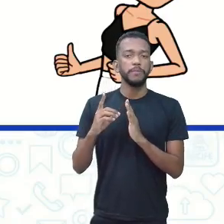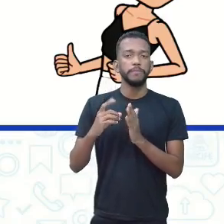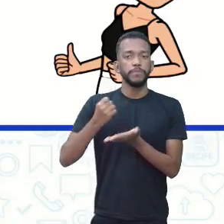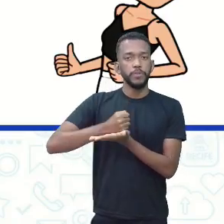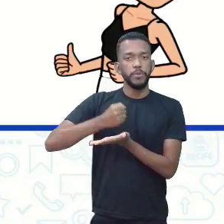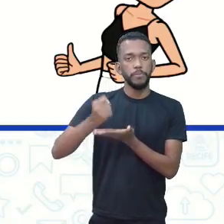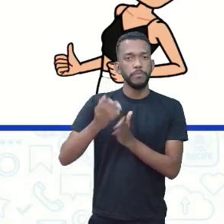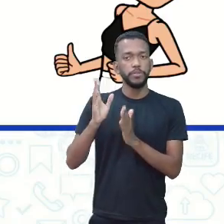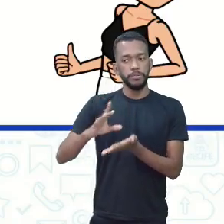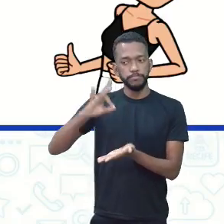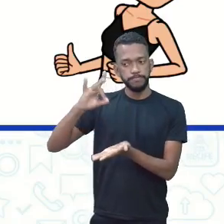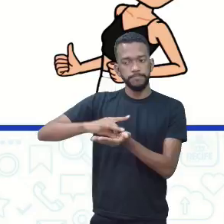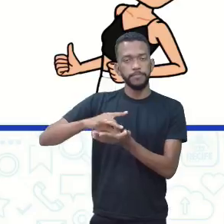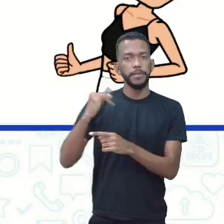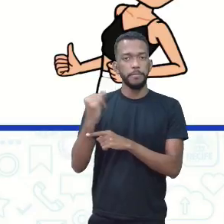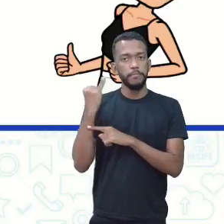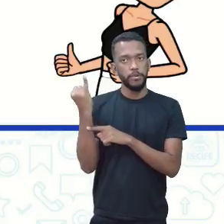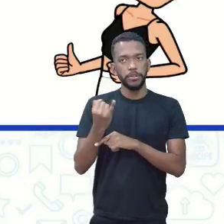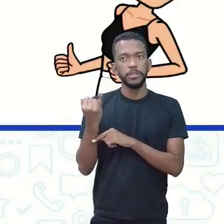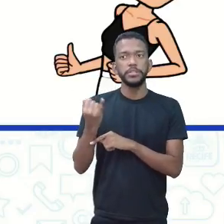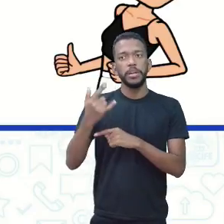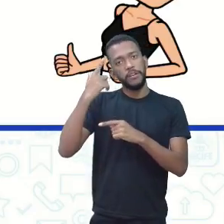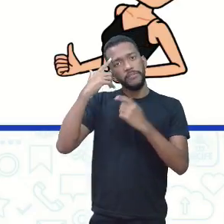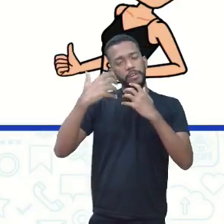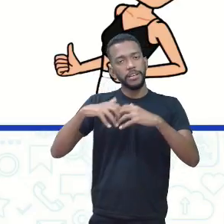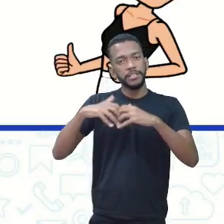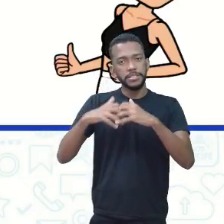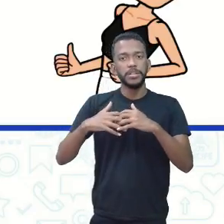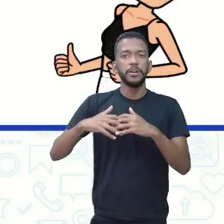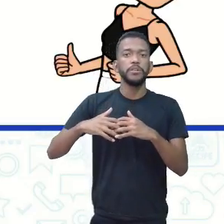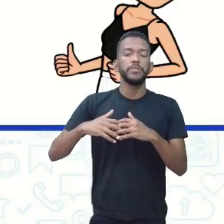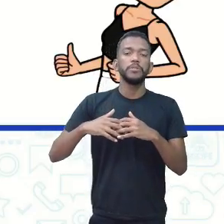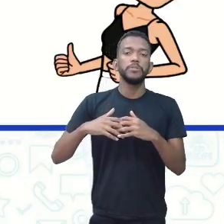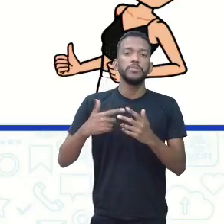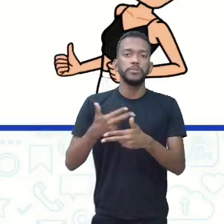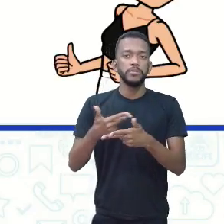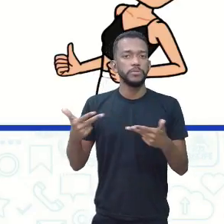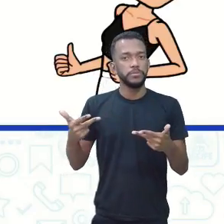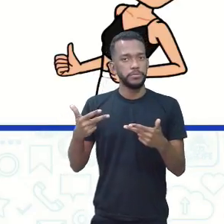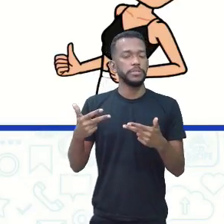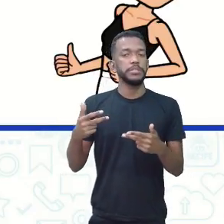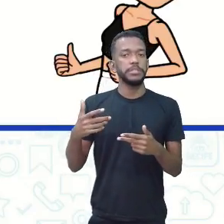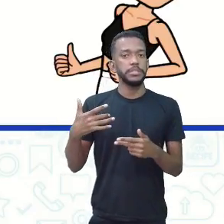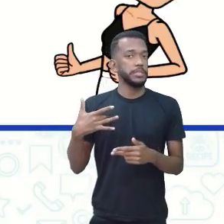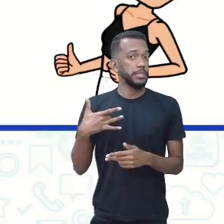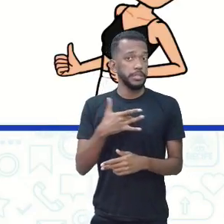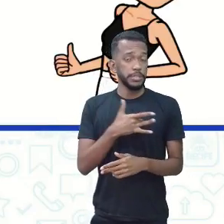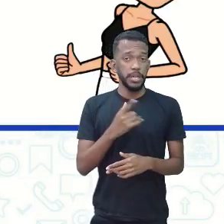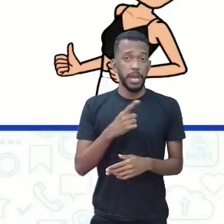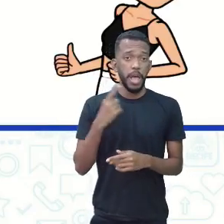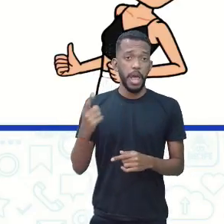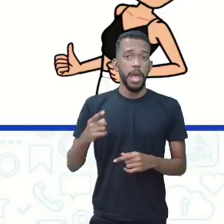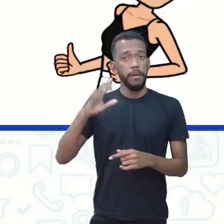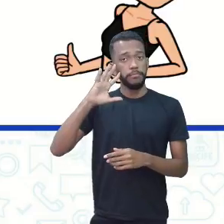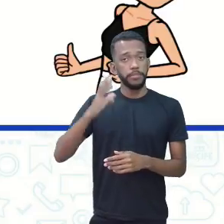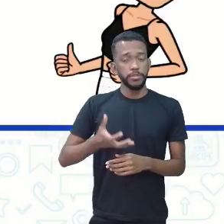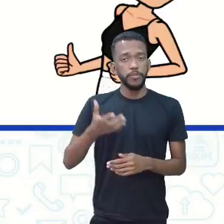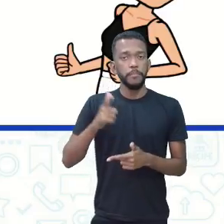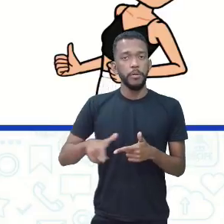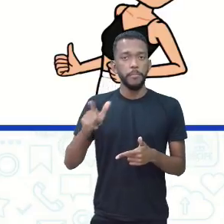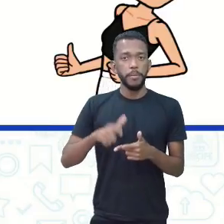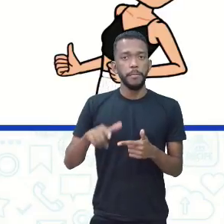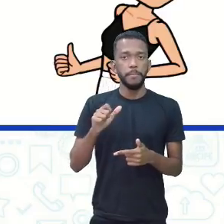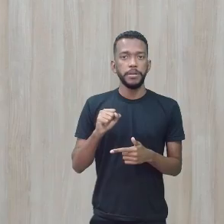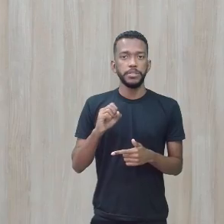a importância da reflexão e compromisso dos países e organizações para solucionar problemas socioambientais, tanto